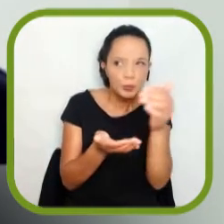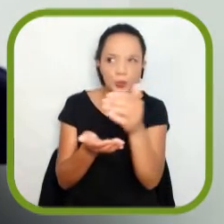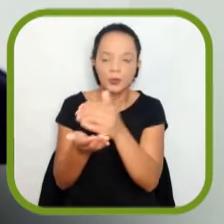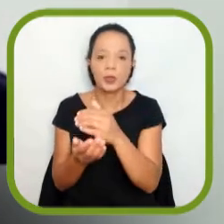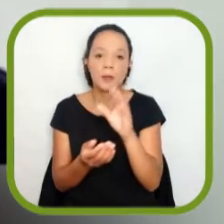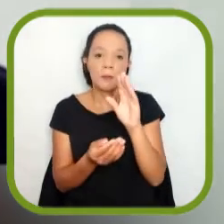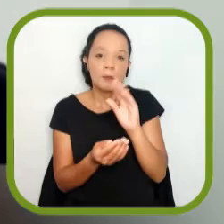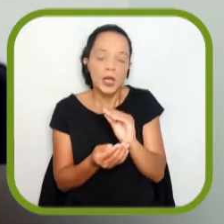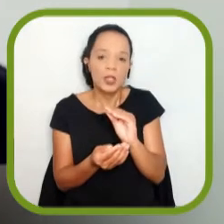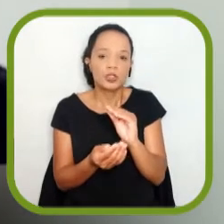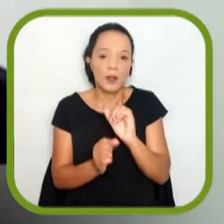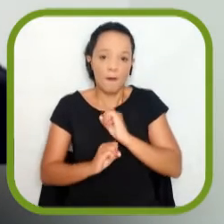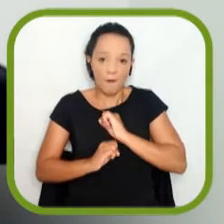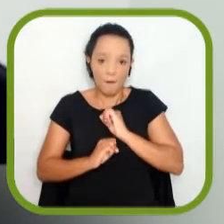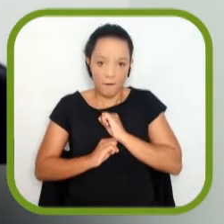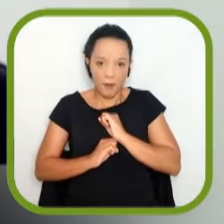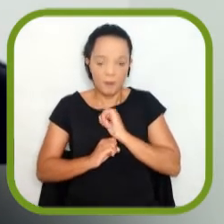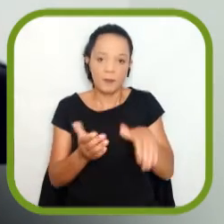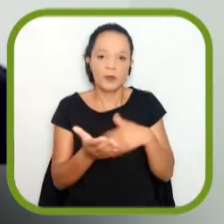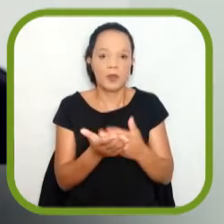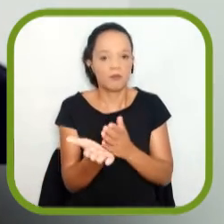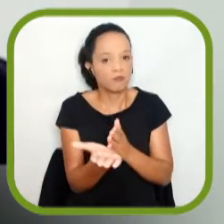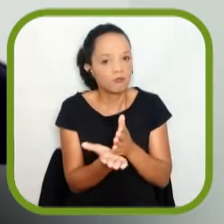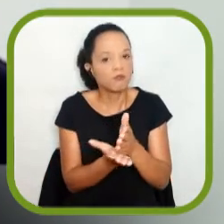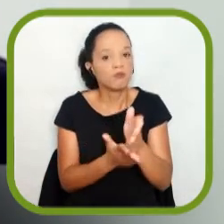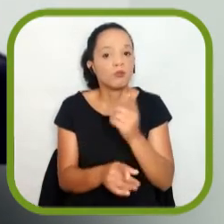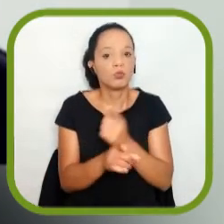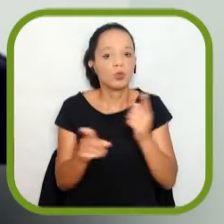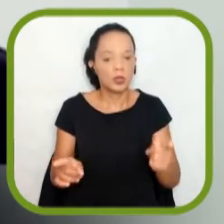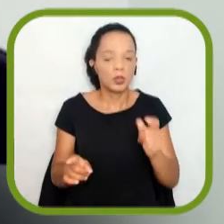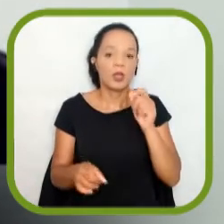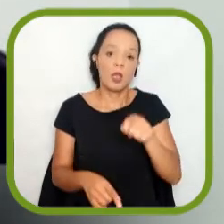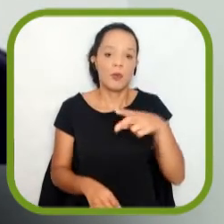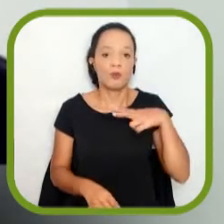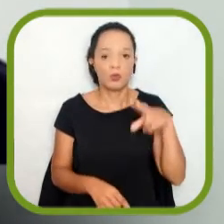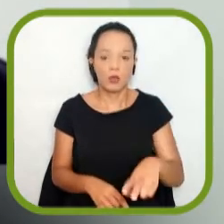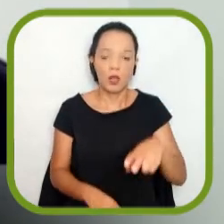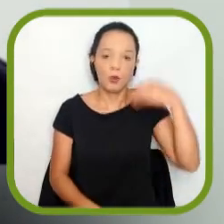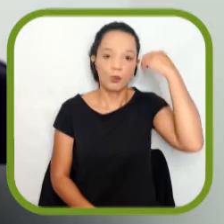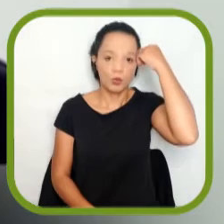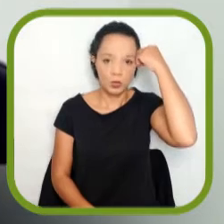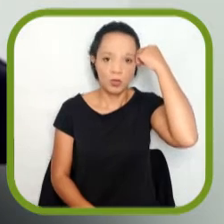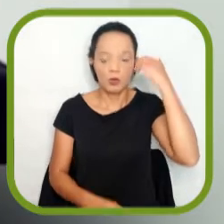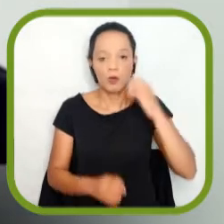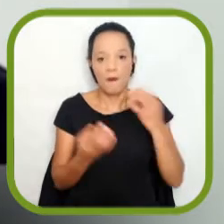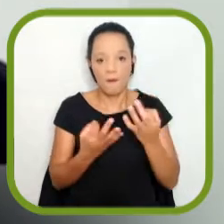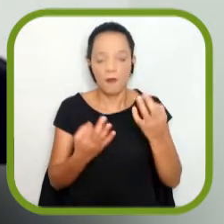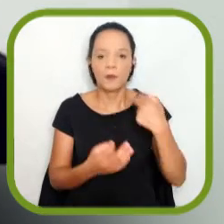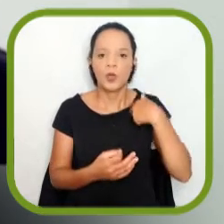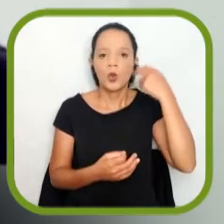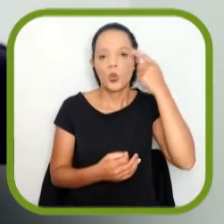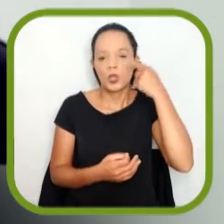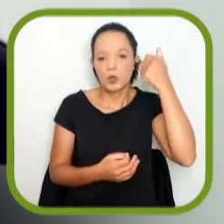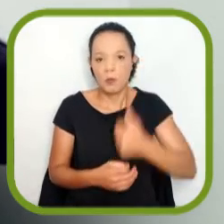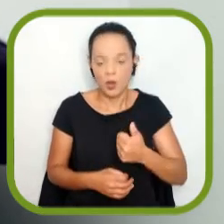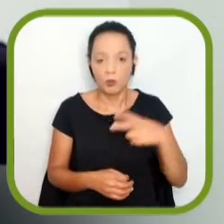experiências com algum pouquinho das minhas, nós vamos avançar, porque o museu será em Portugal, será português, e evidentemente